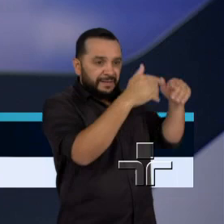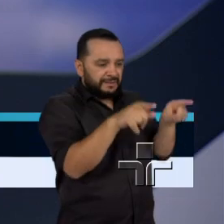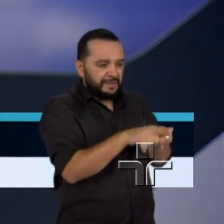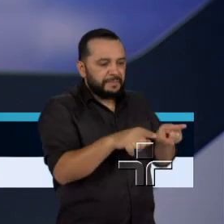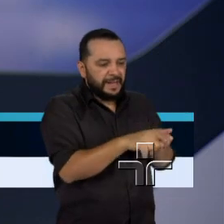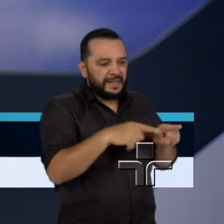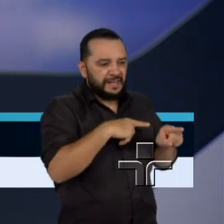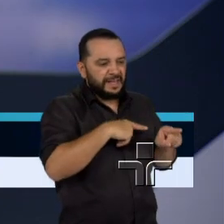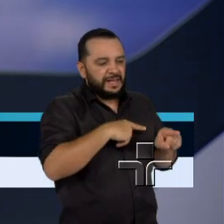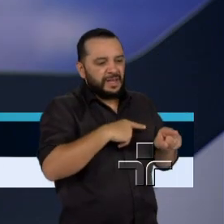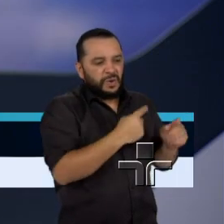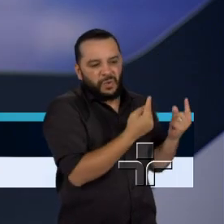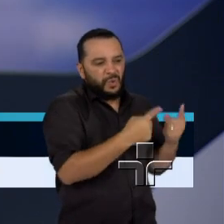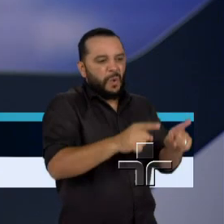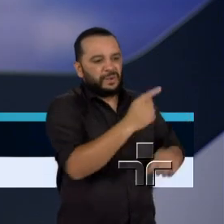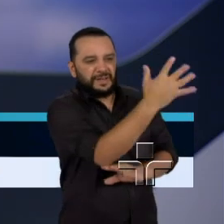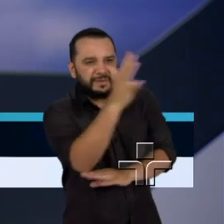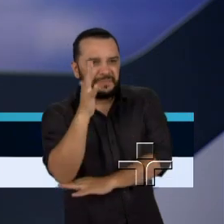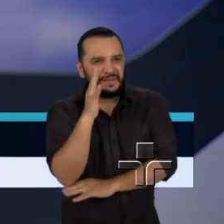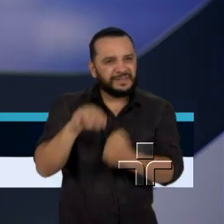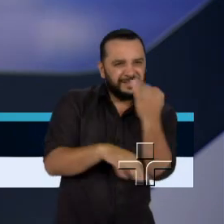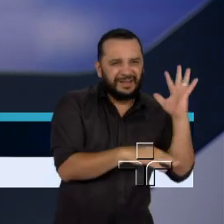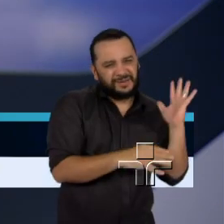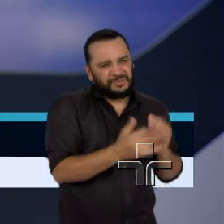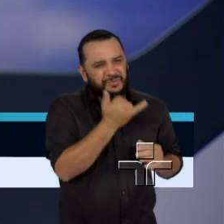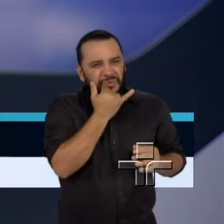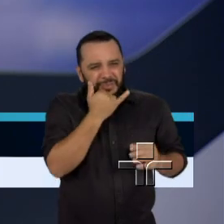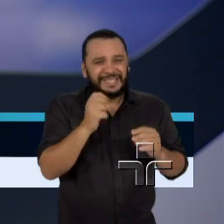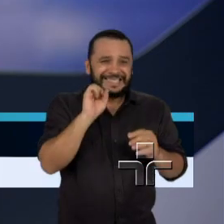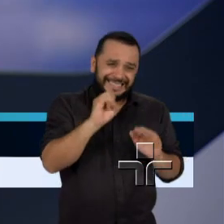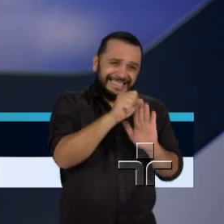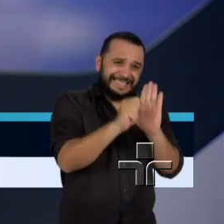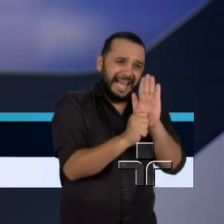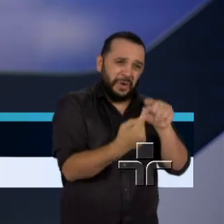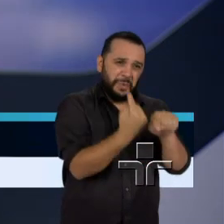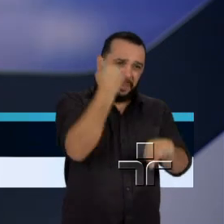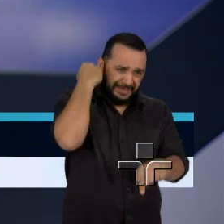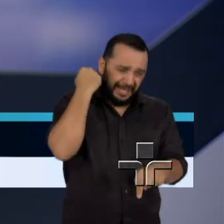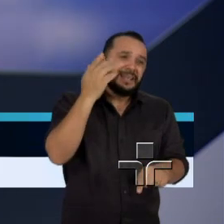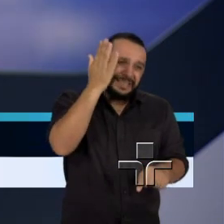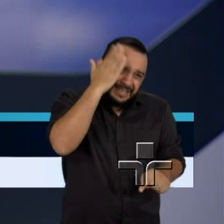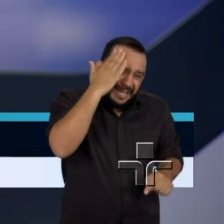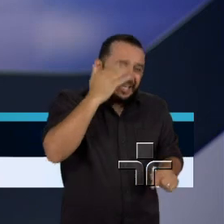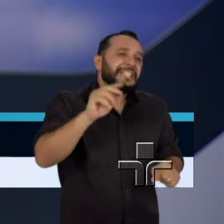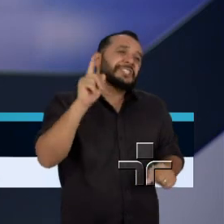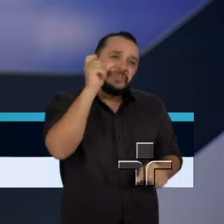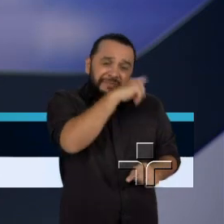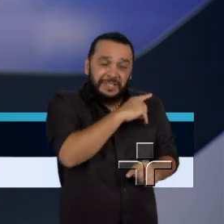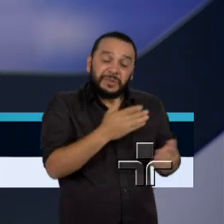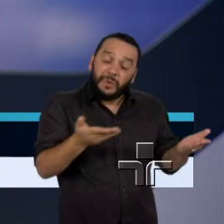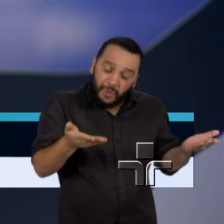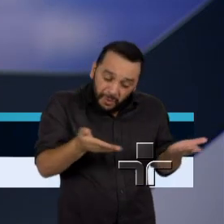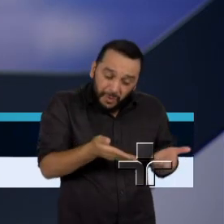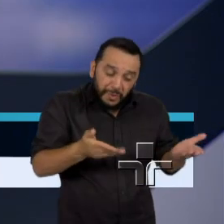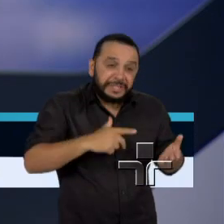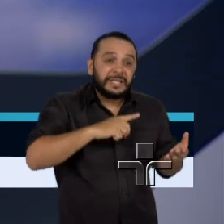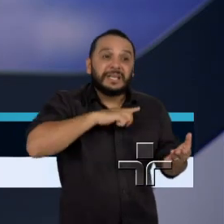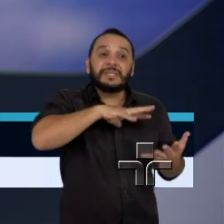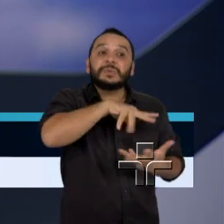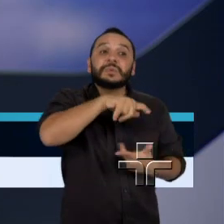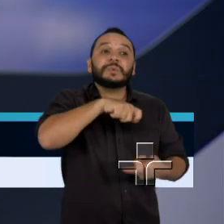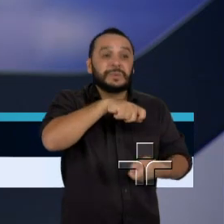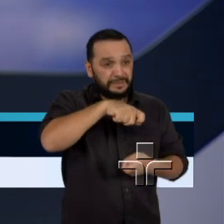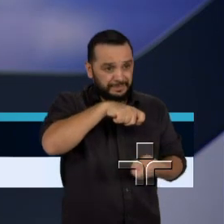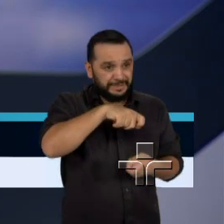né? Digamos, se a gente estivesse no século XIX, faria algum sentido esta oposição. Hoje, já de muito tempo, há essa